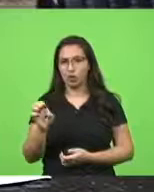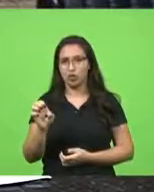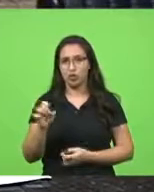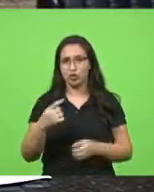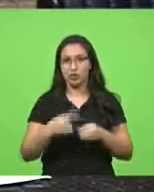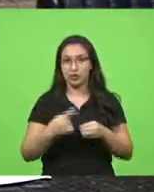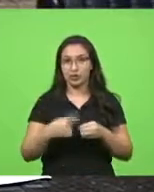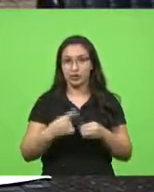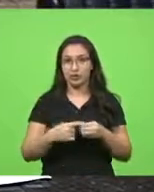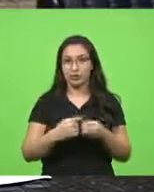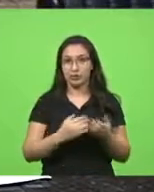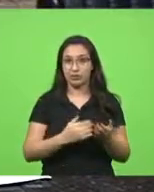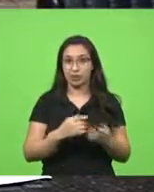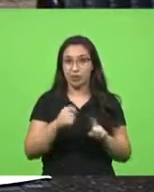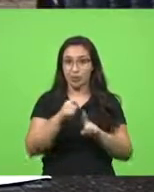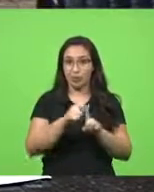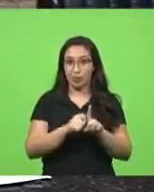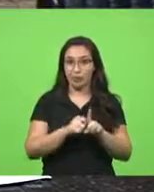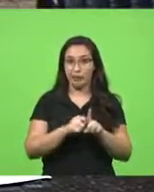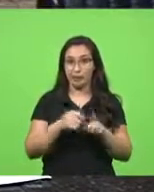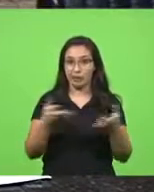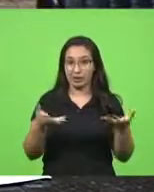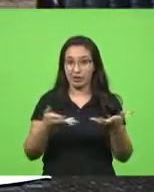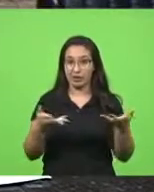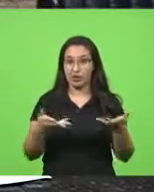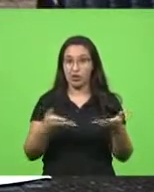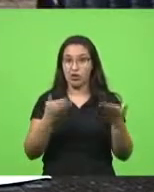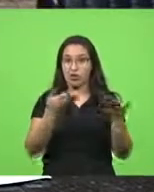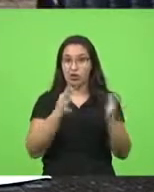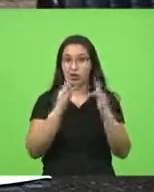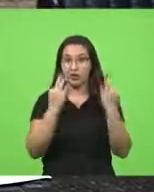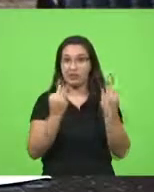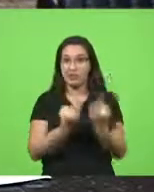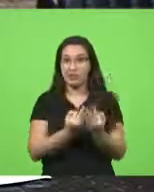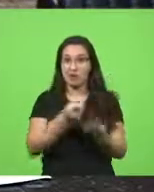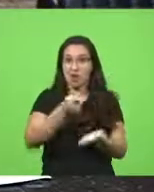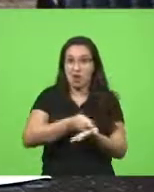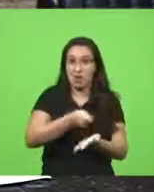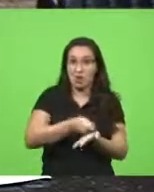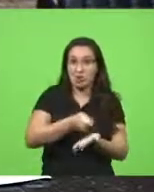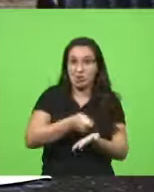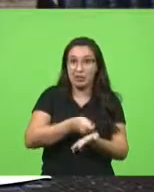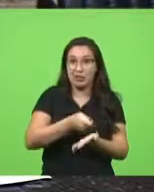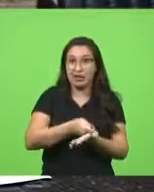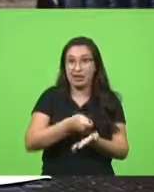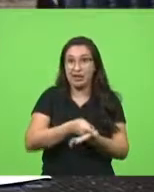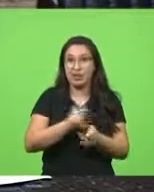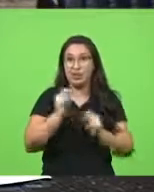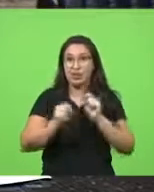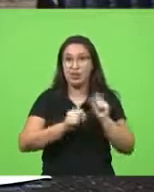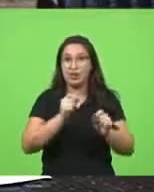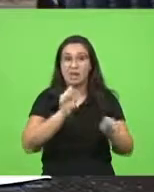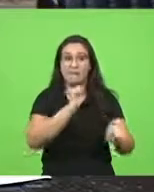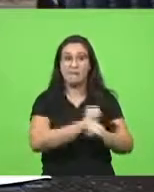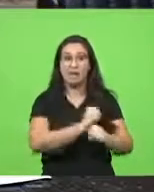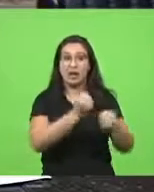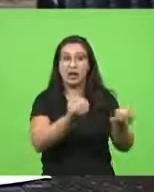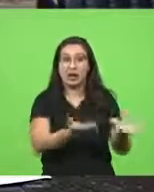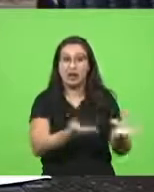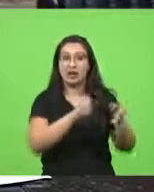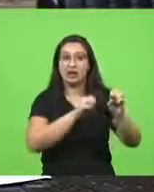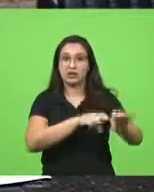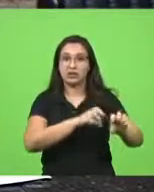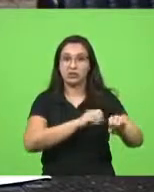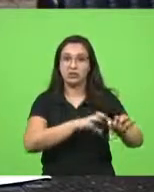família foi obrigada a fazer o que não queria, que era deixar de fazer educação domiciliar, foi obrigada a